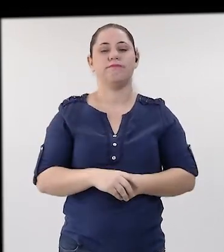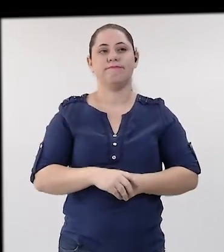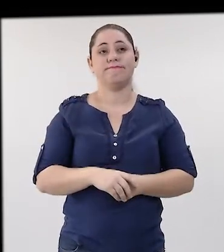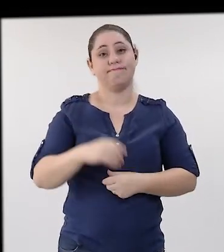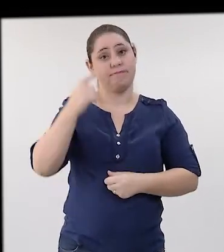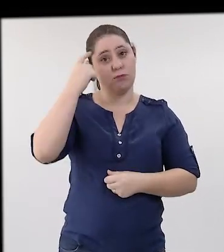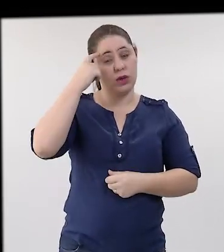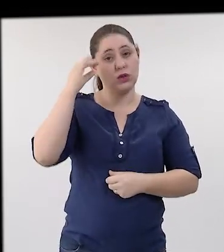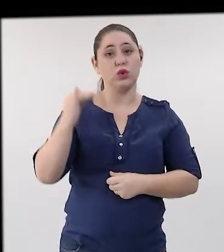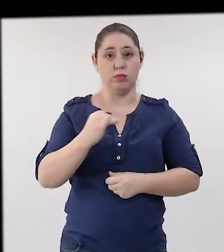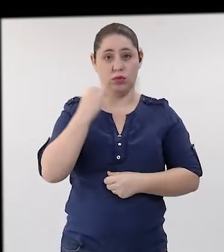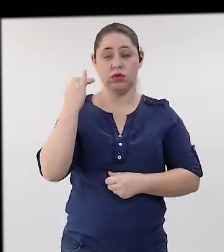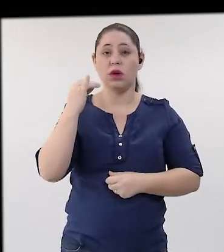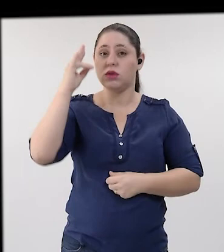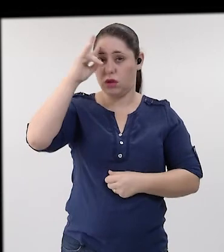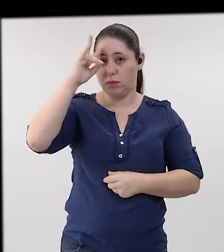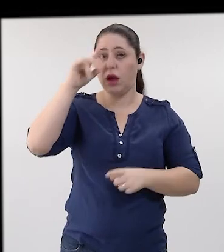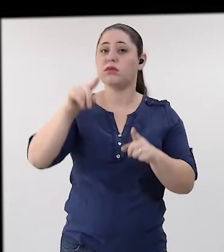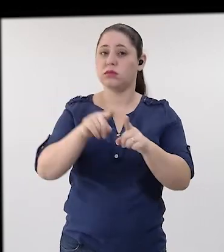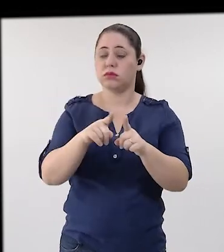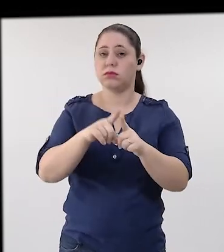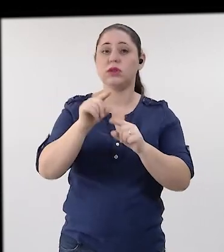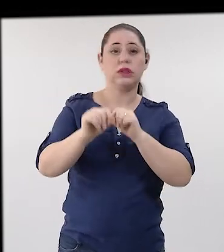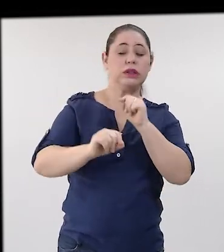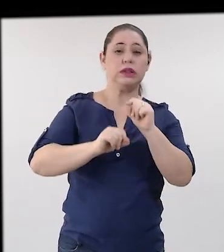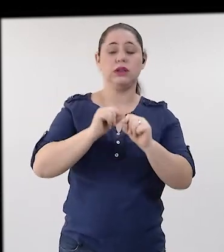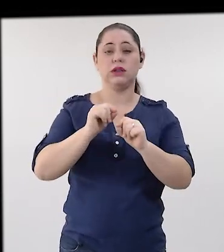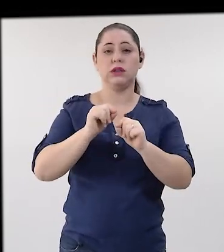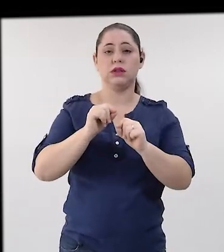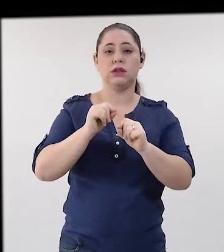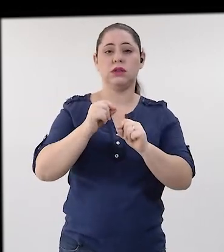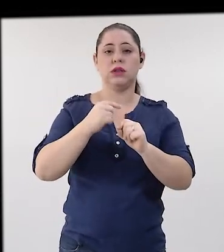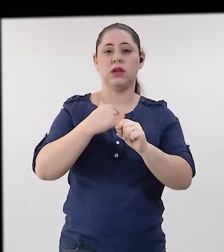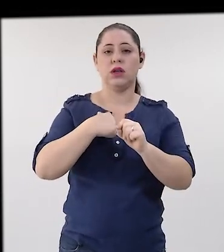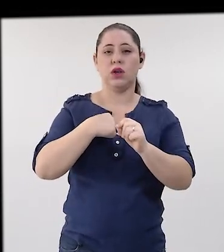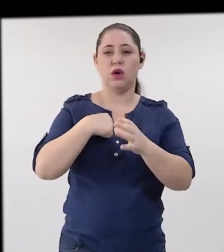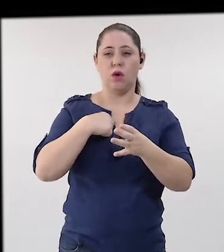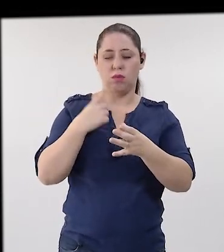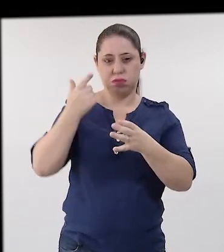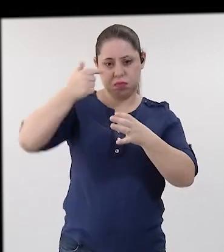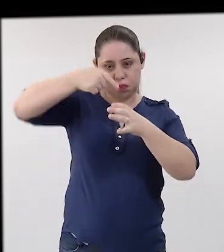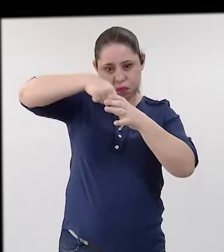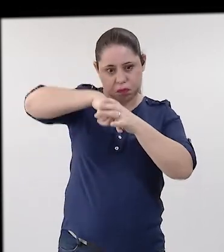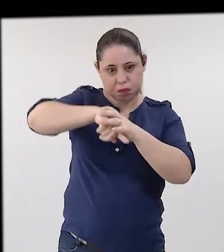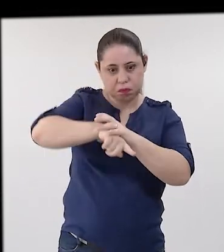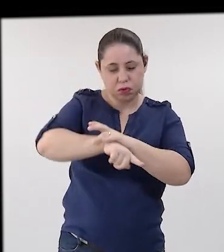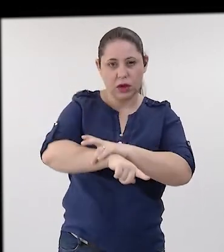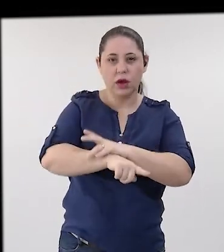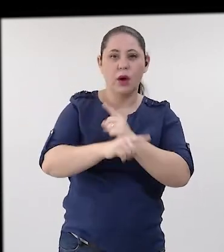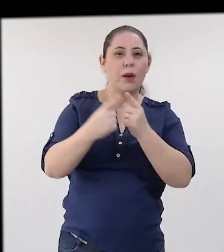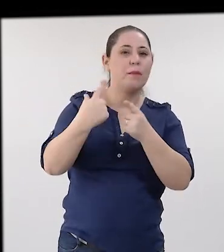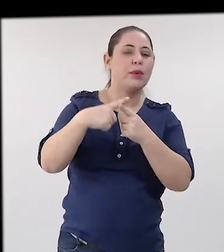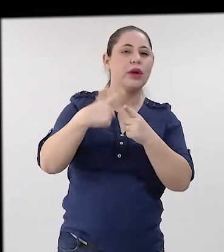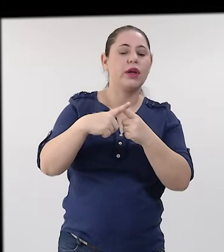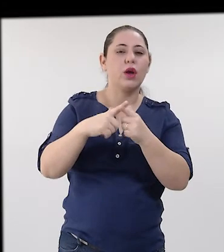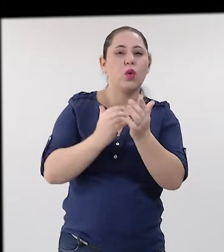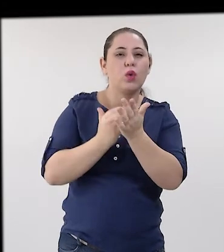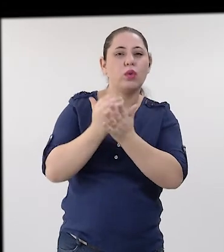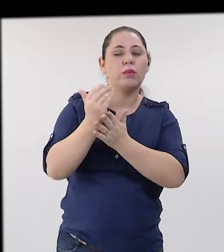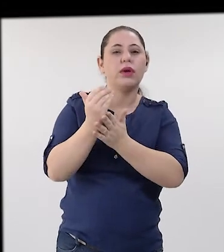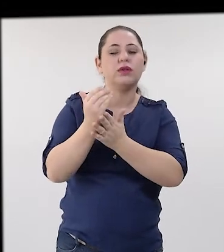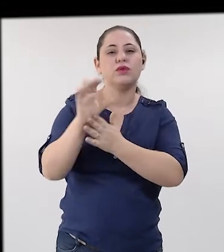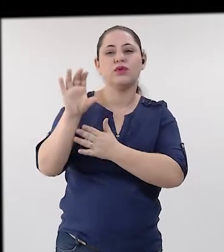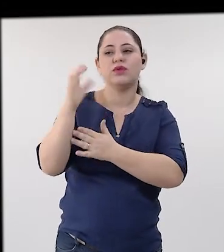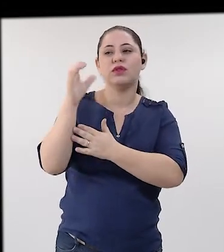um ponto também importante de ressaltar é que eu estou imergido dentro desse universo graças à iniciação científica